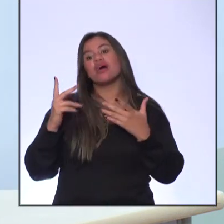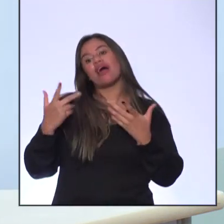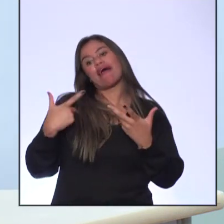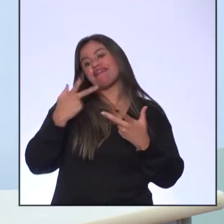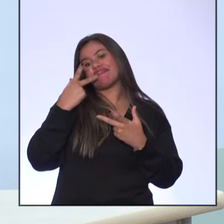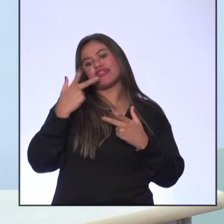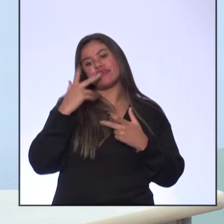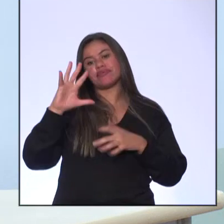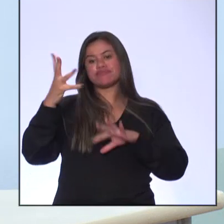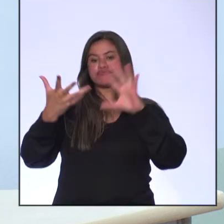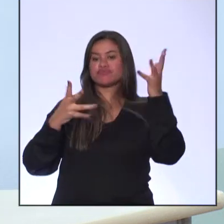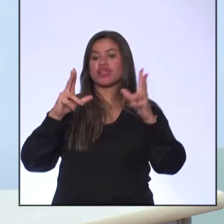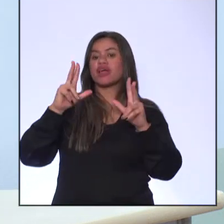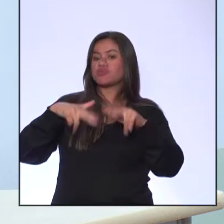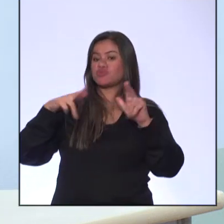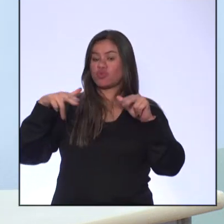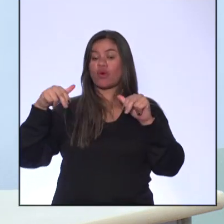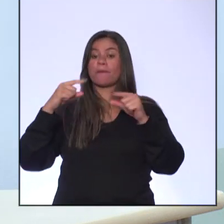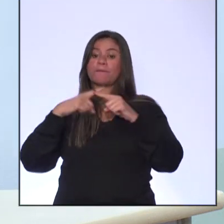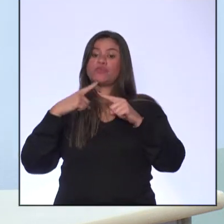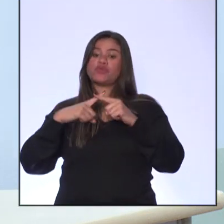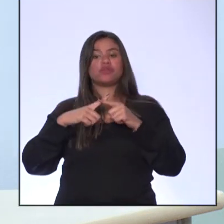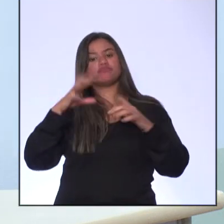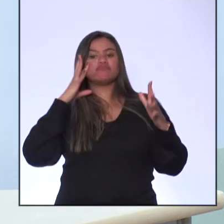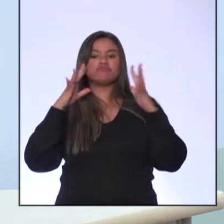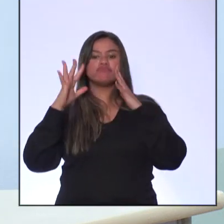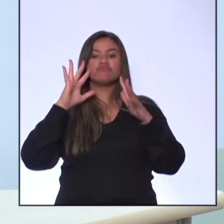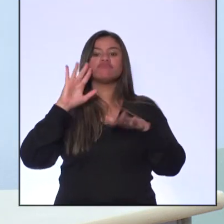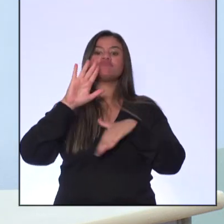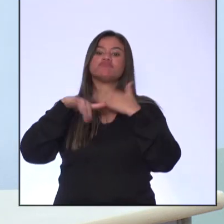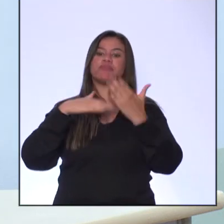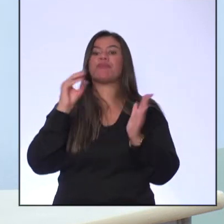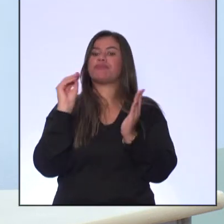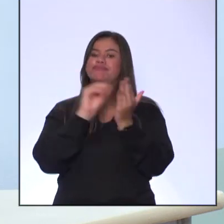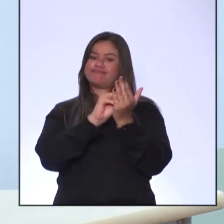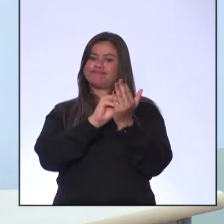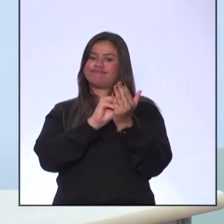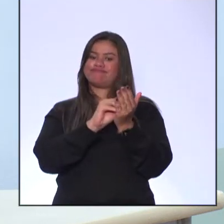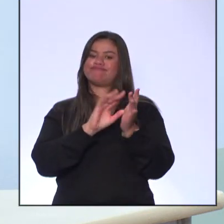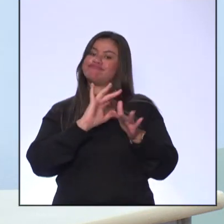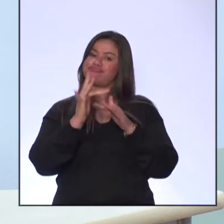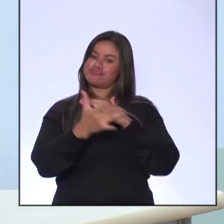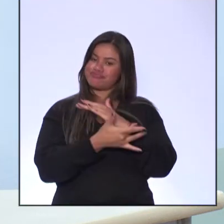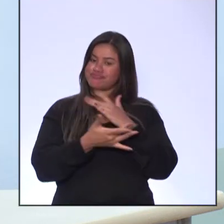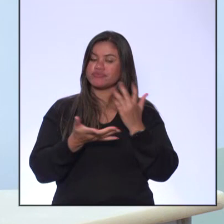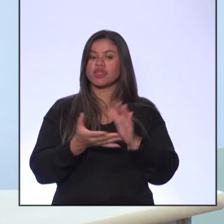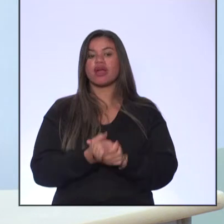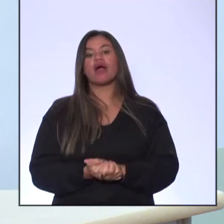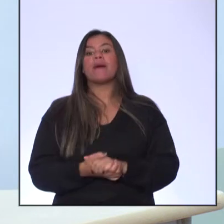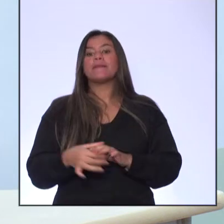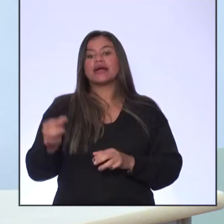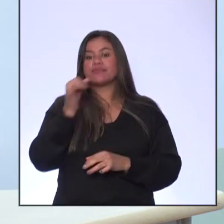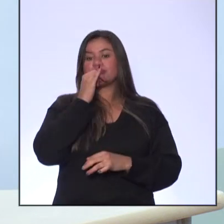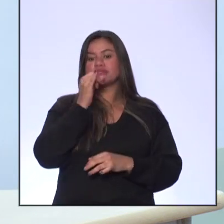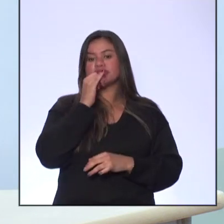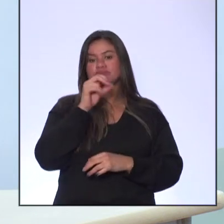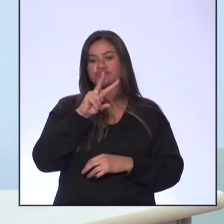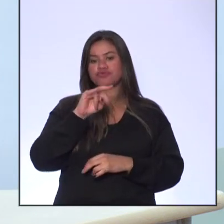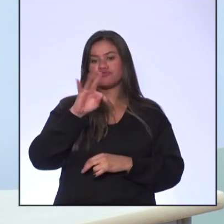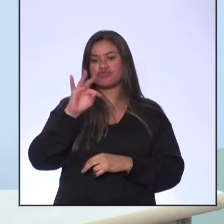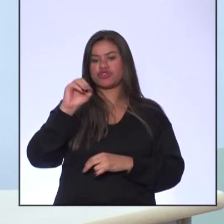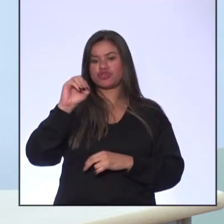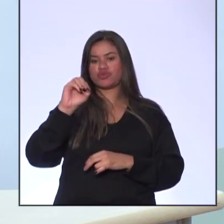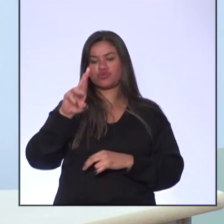pensando 2 vezes antes de fazer essas postagens. Agora, temos aqui, ó, aprendizagens, por exemplo, o Vitor disse que